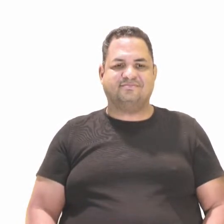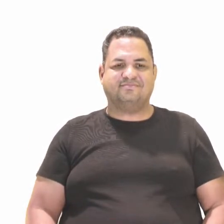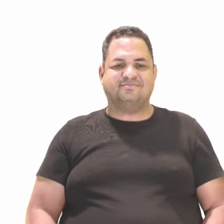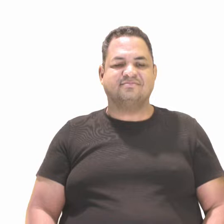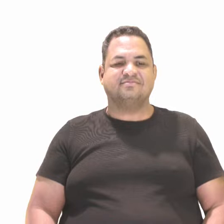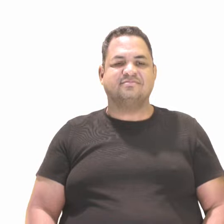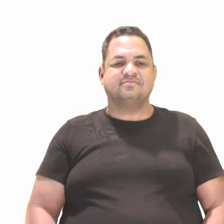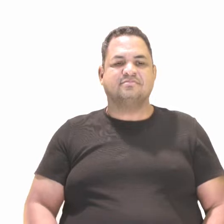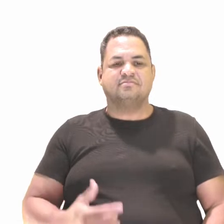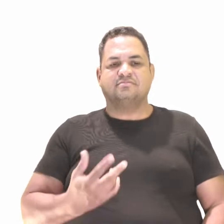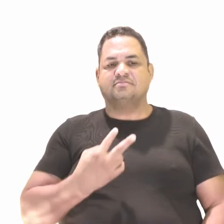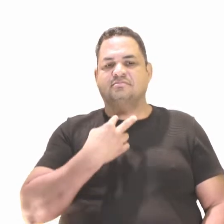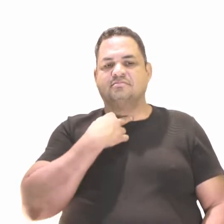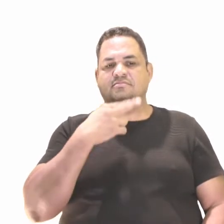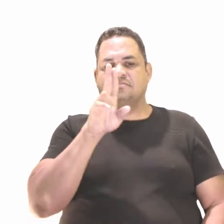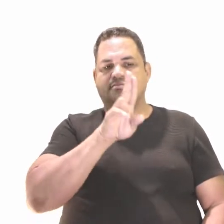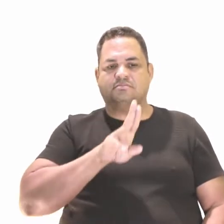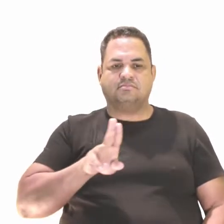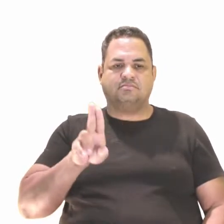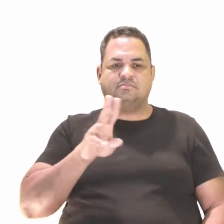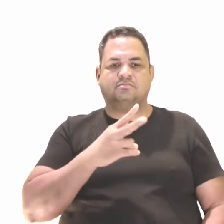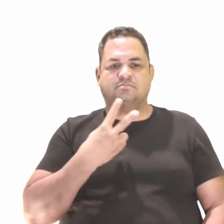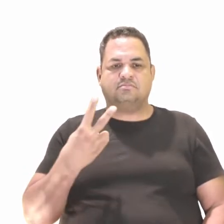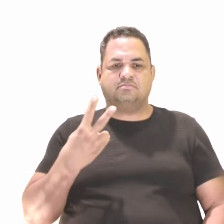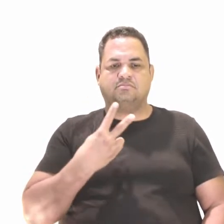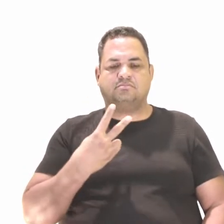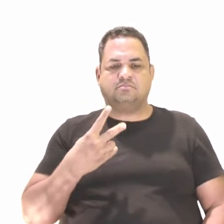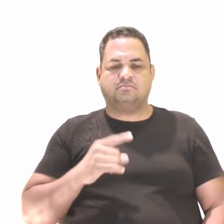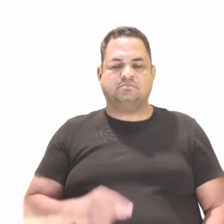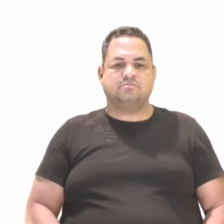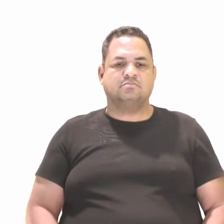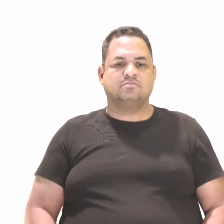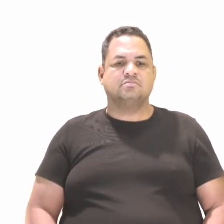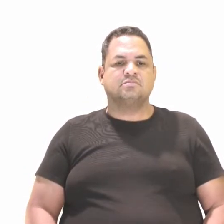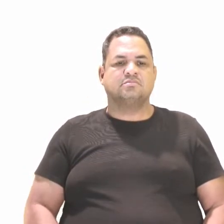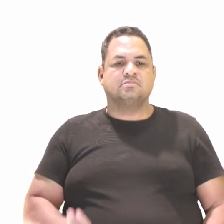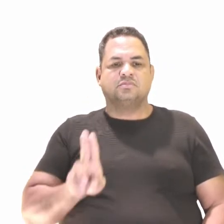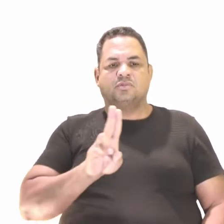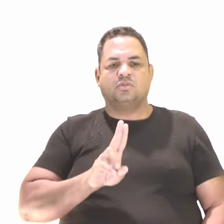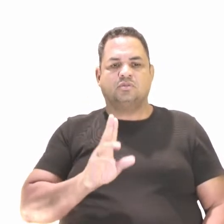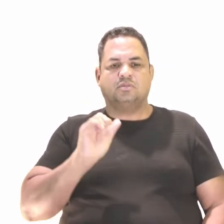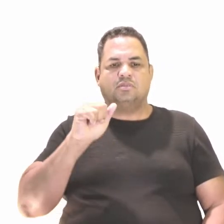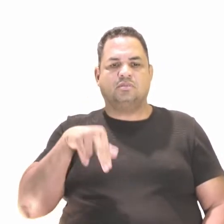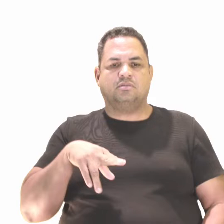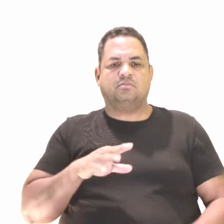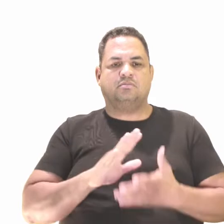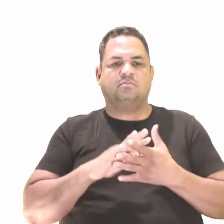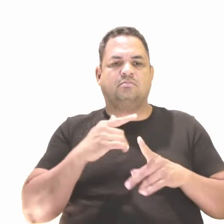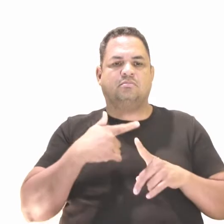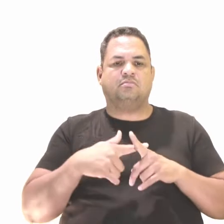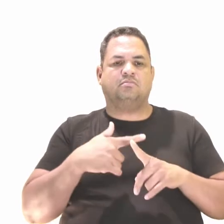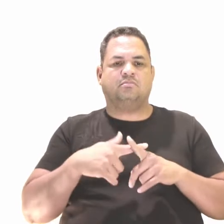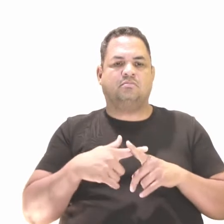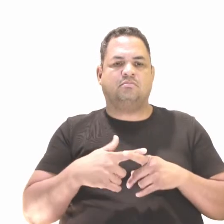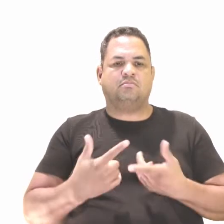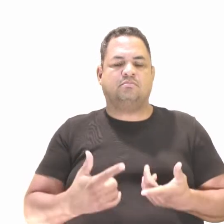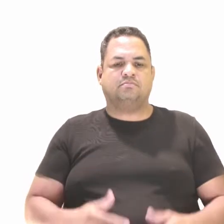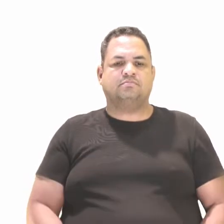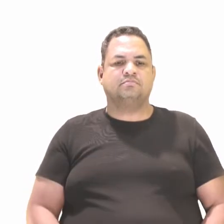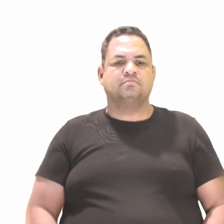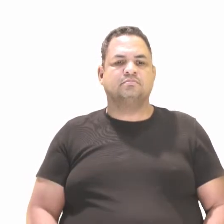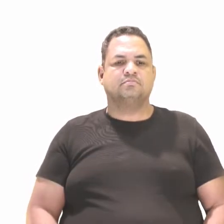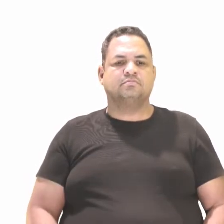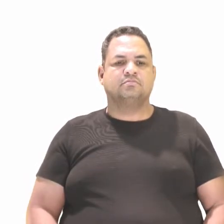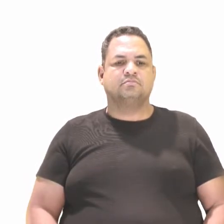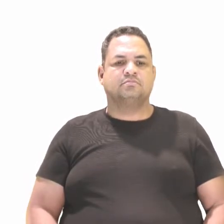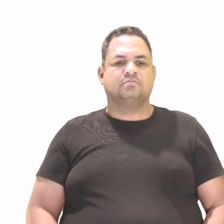onde a gente não pode usar a dupla negativa no inglês. Então, eu vou usar esse N porque eu tenho aqui o meu don't,